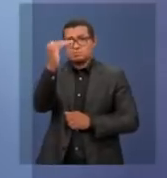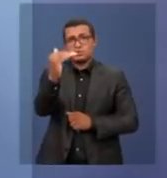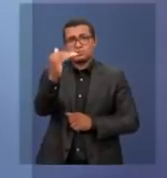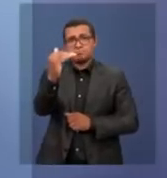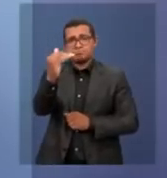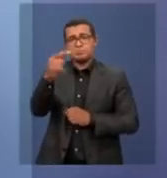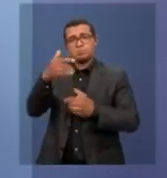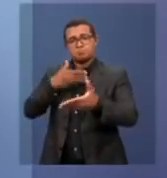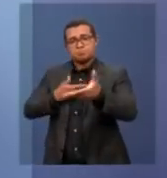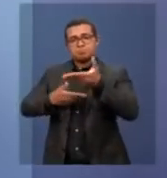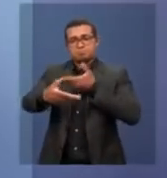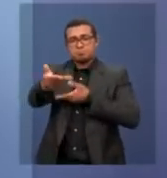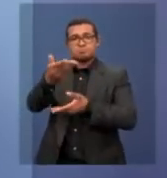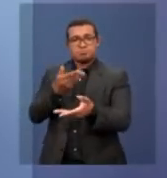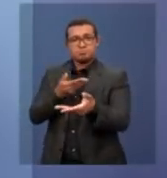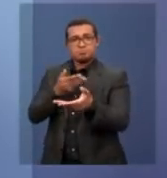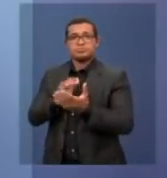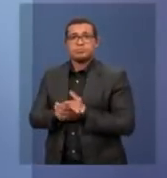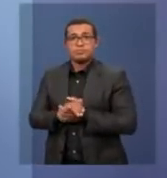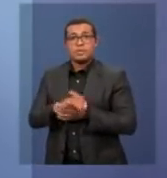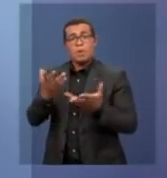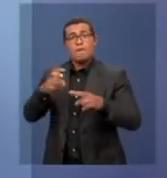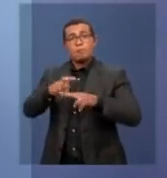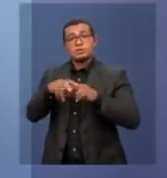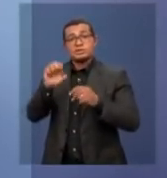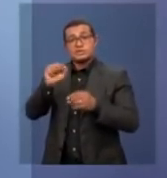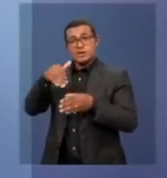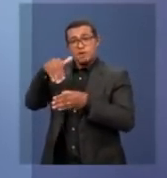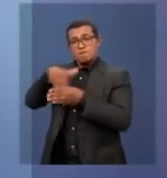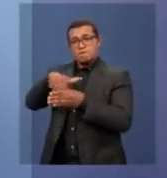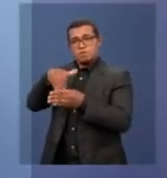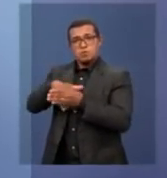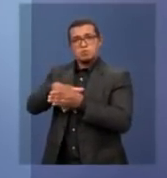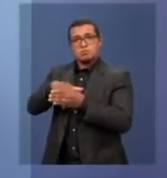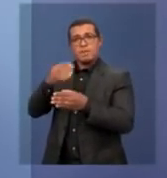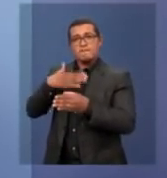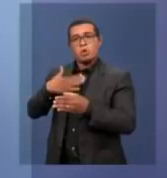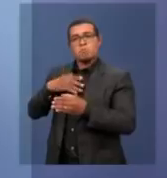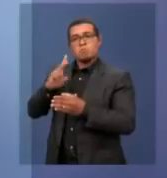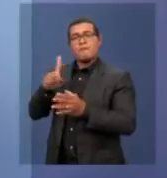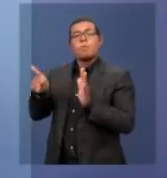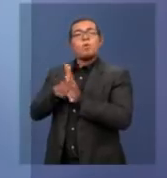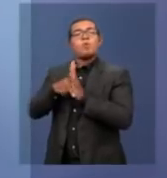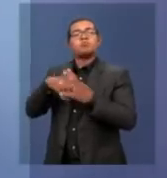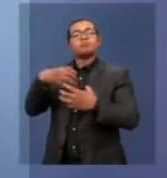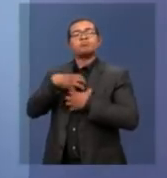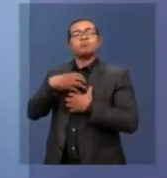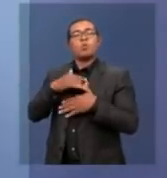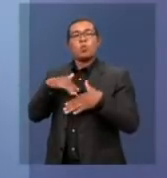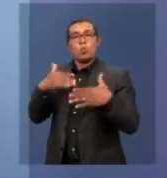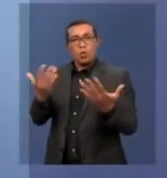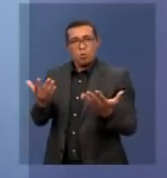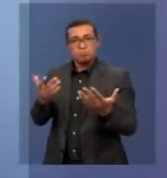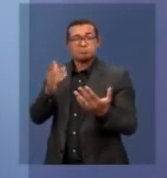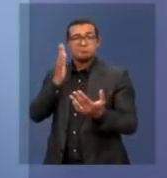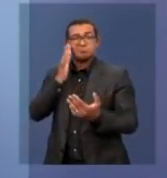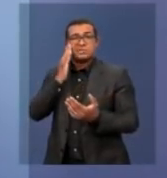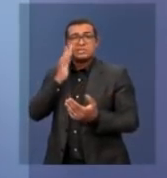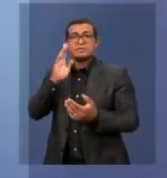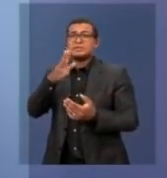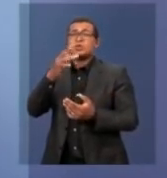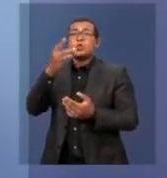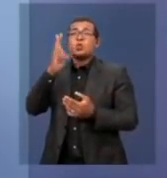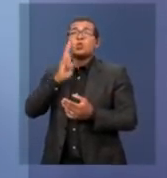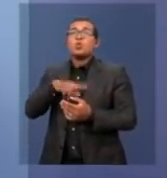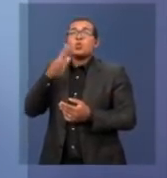então é se faço ou se do voto se manifesta o meu voto a uma candidatura vocês nunca me viram fazendo qualquer